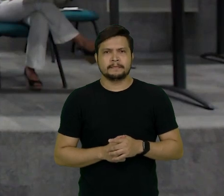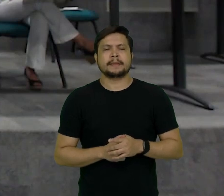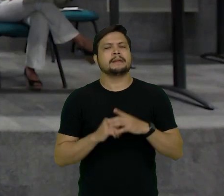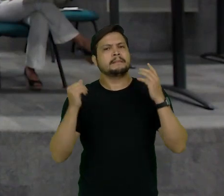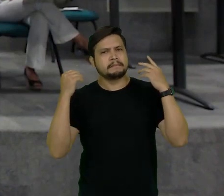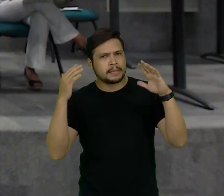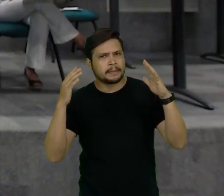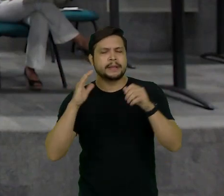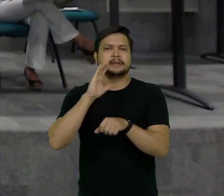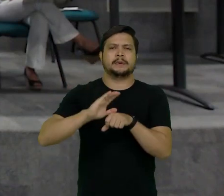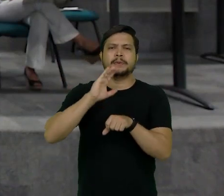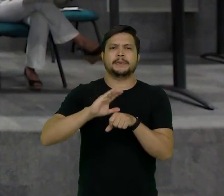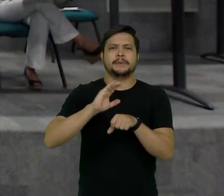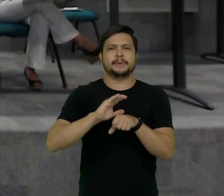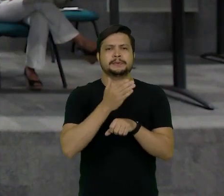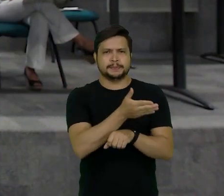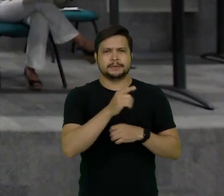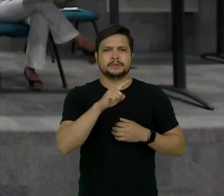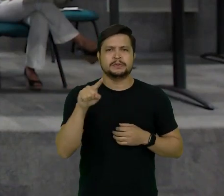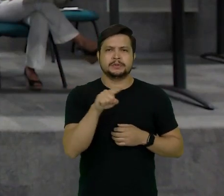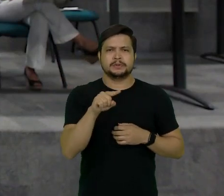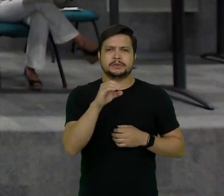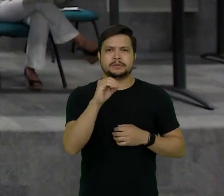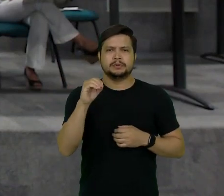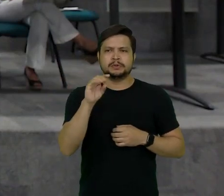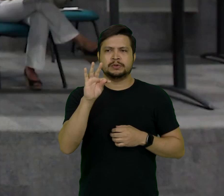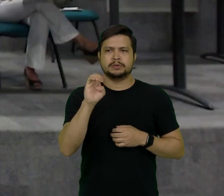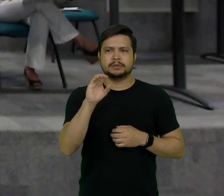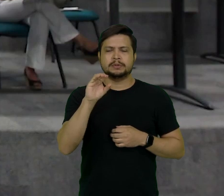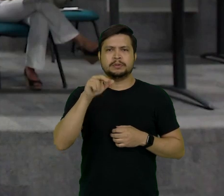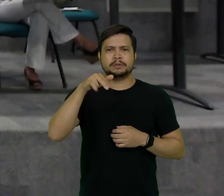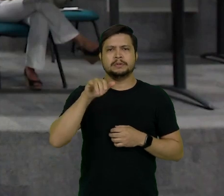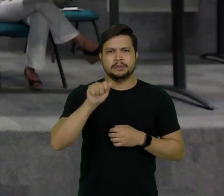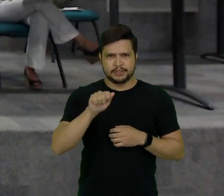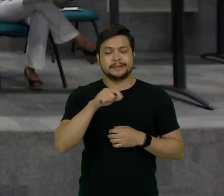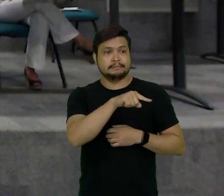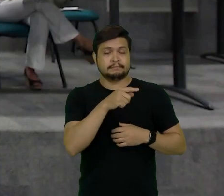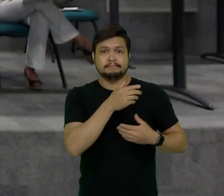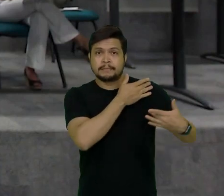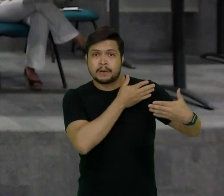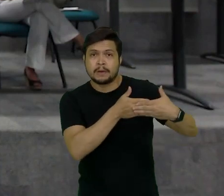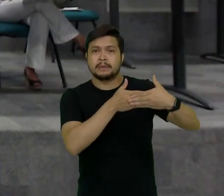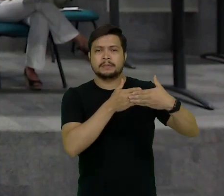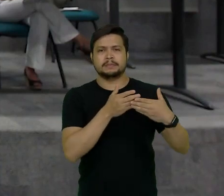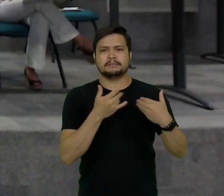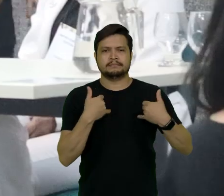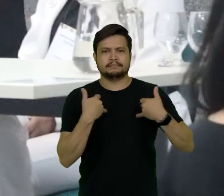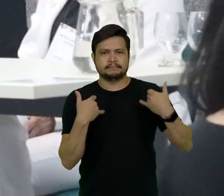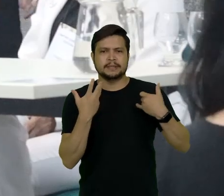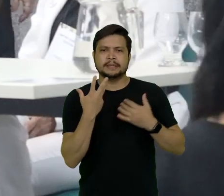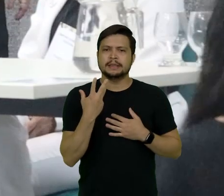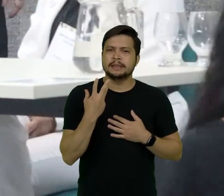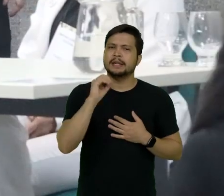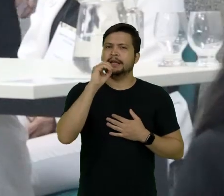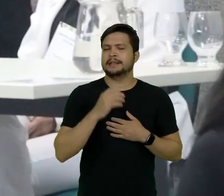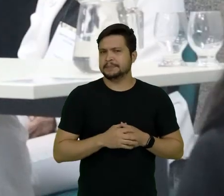Parabéns ao curso de zootecnia da Universidade Estadual Vale do Acaraú pelos seus 30 anos. Essa é uma data muito especial, por se